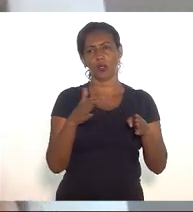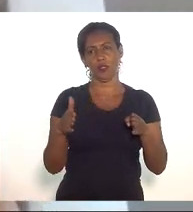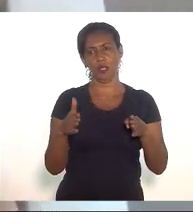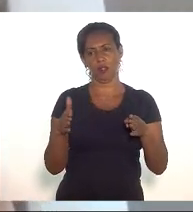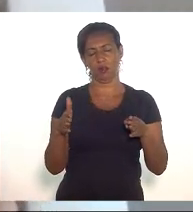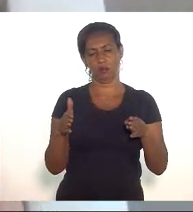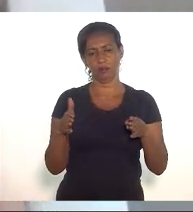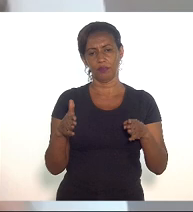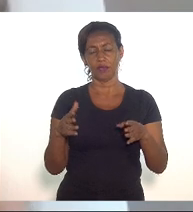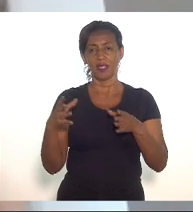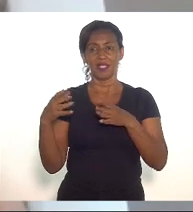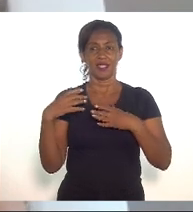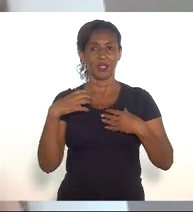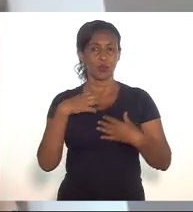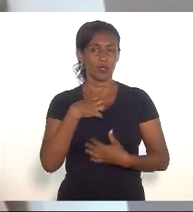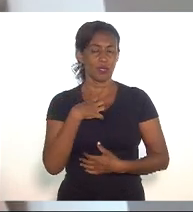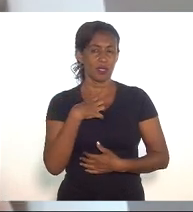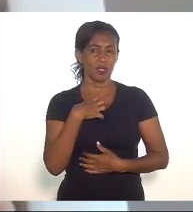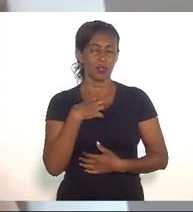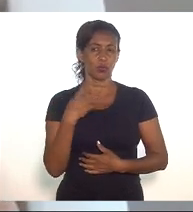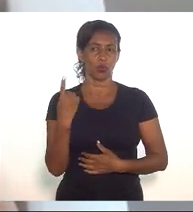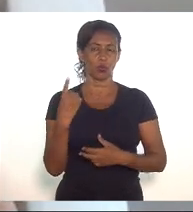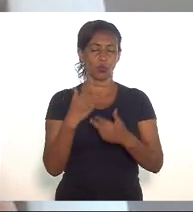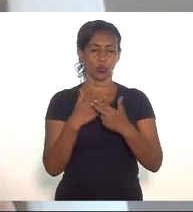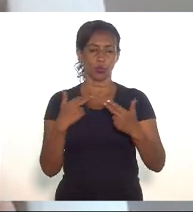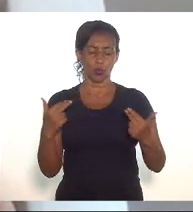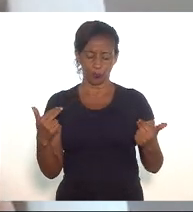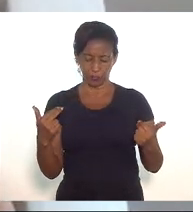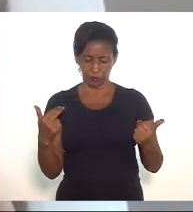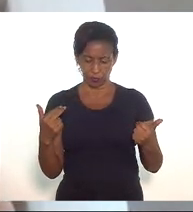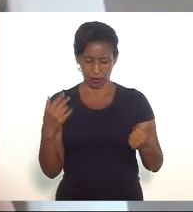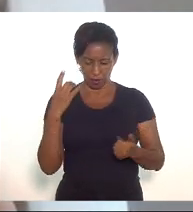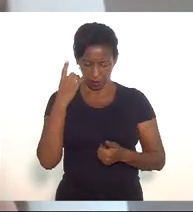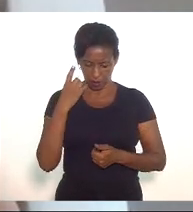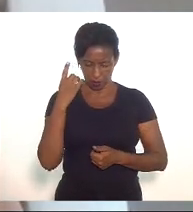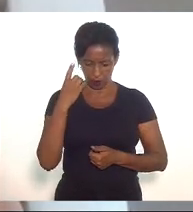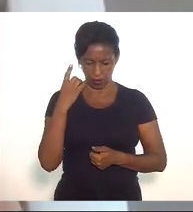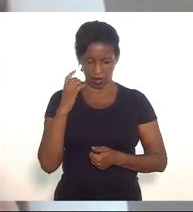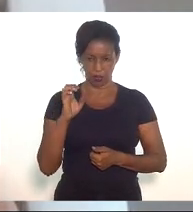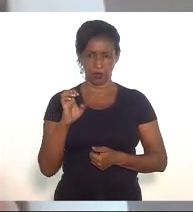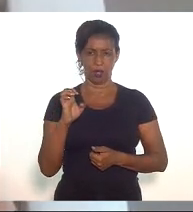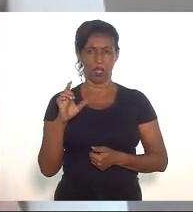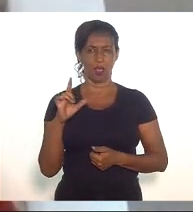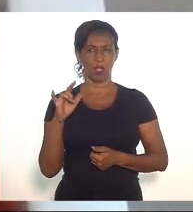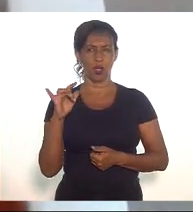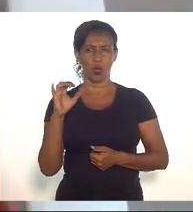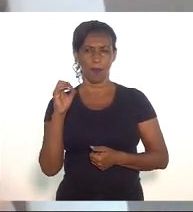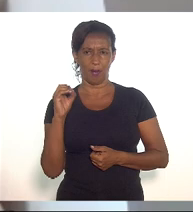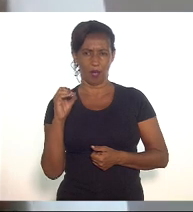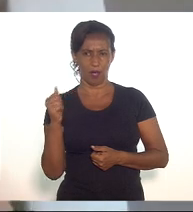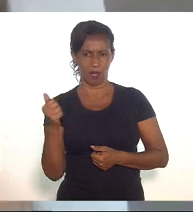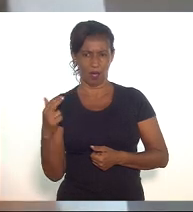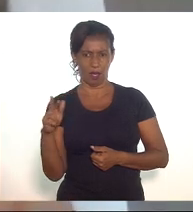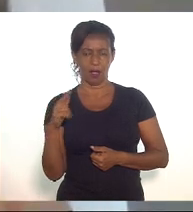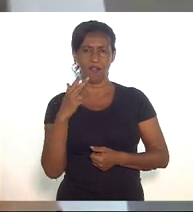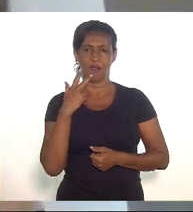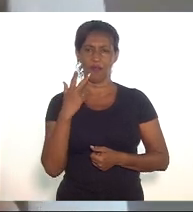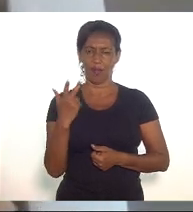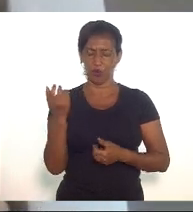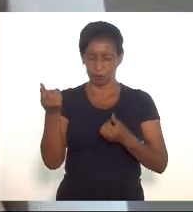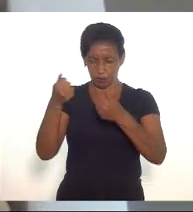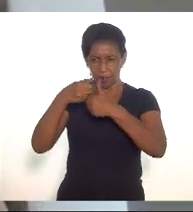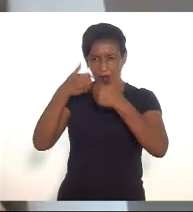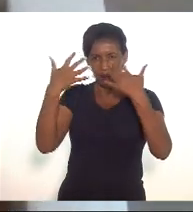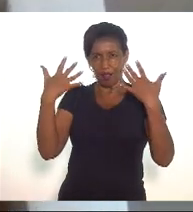E aí eu cito uma coisa que o deputado Eleomar falou e que ficou bem claro para mim